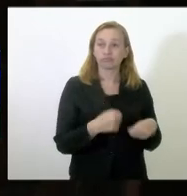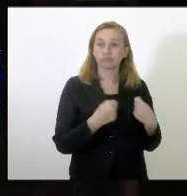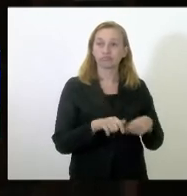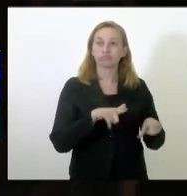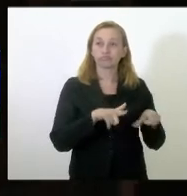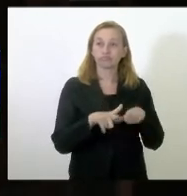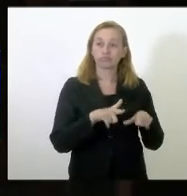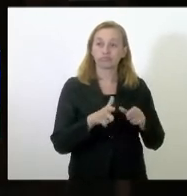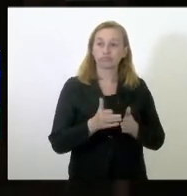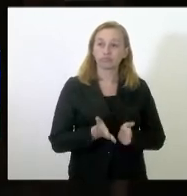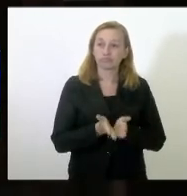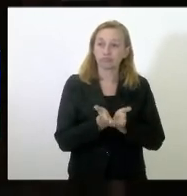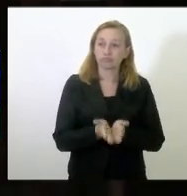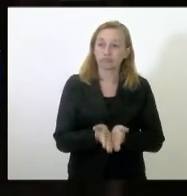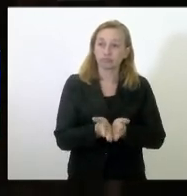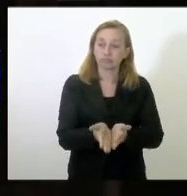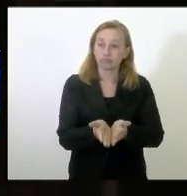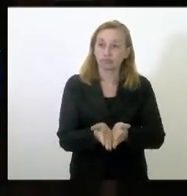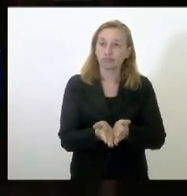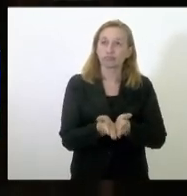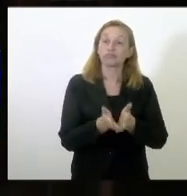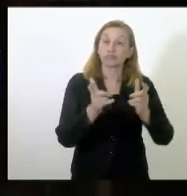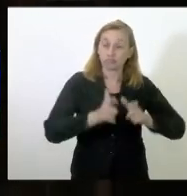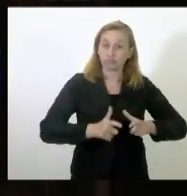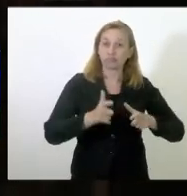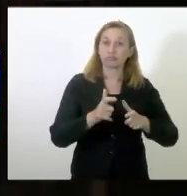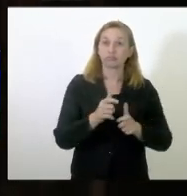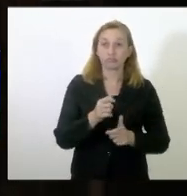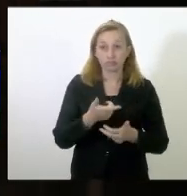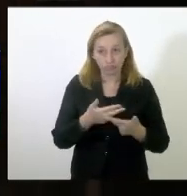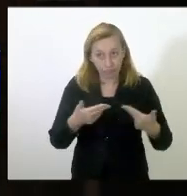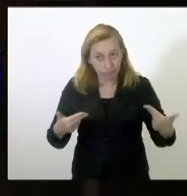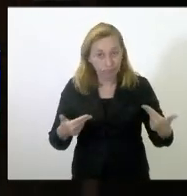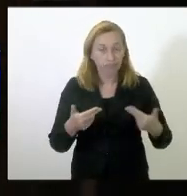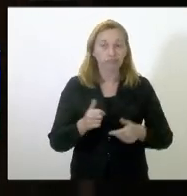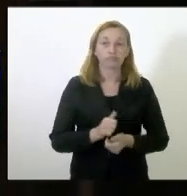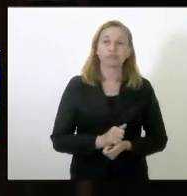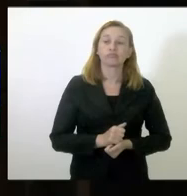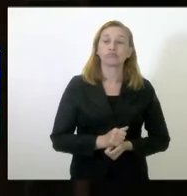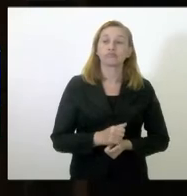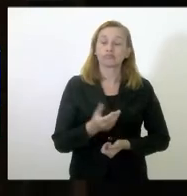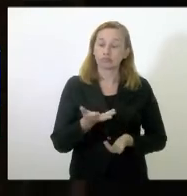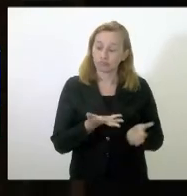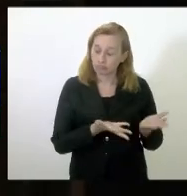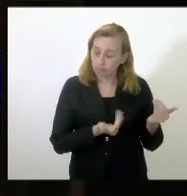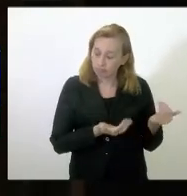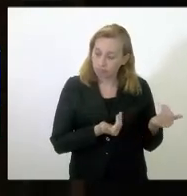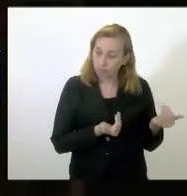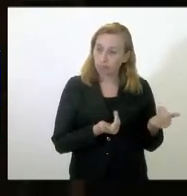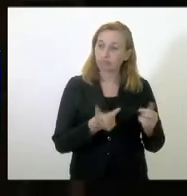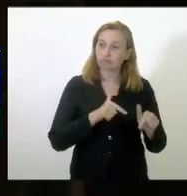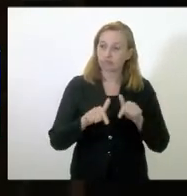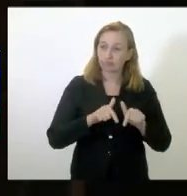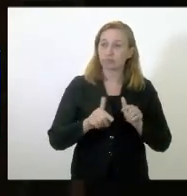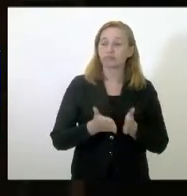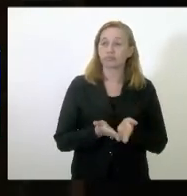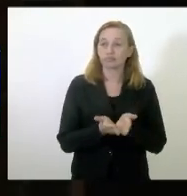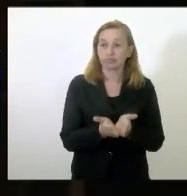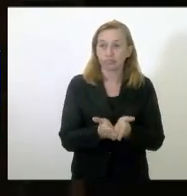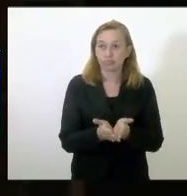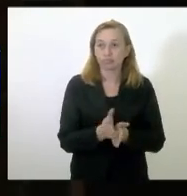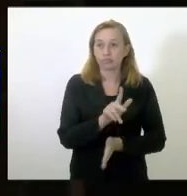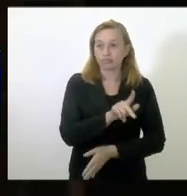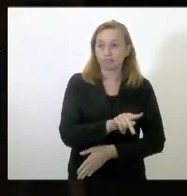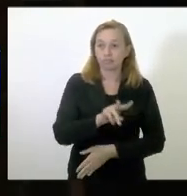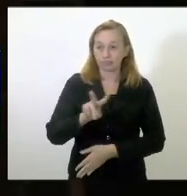trabalhar embarcados. A região tem muitos, muitos jovens que trabalham embarcado e o PV tem